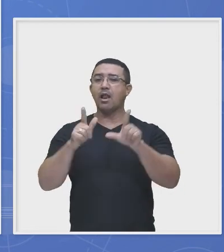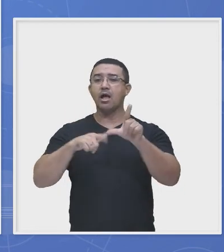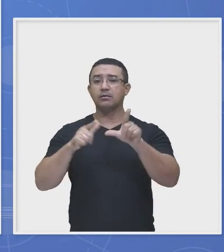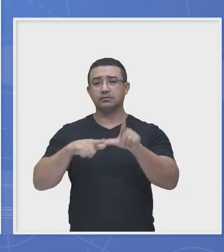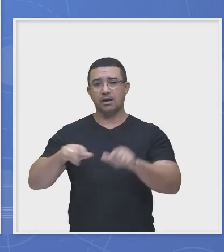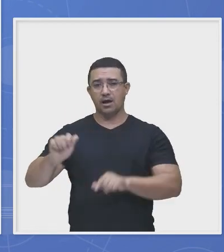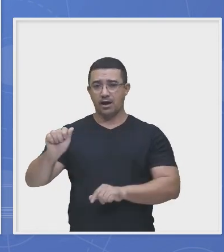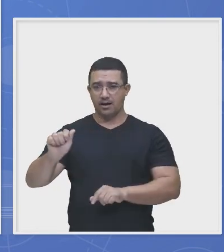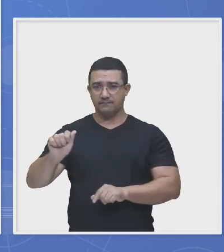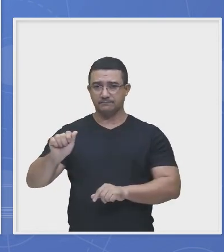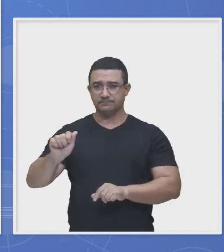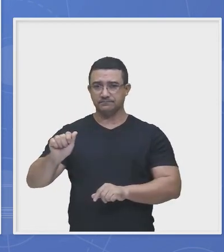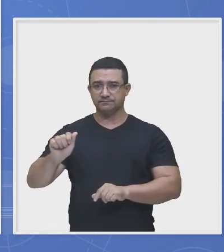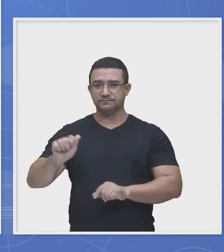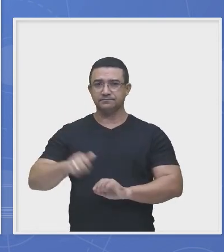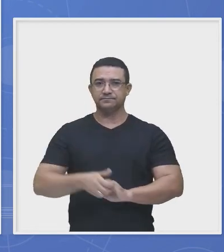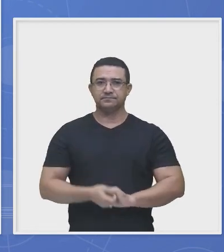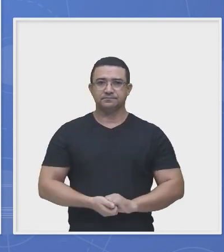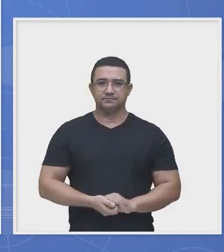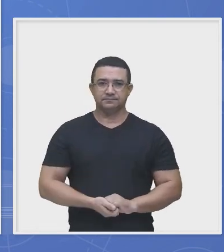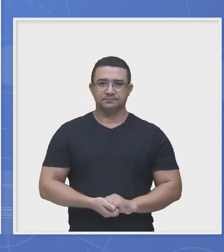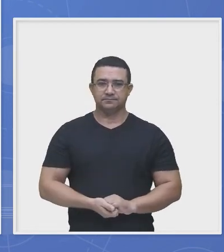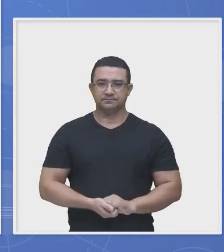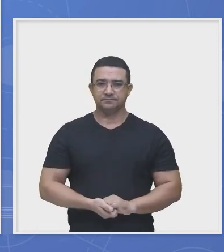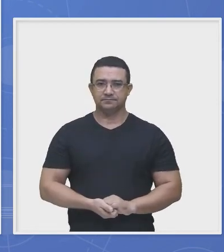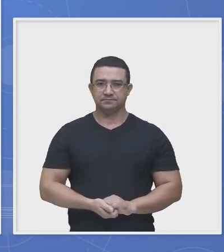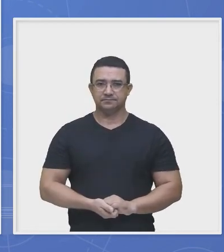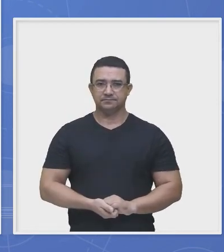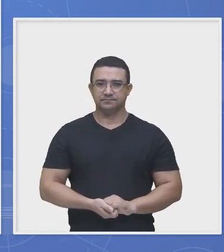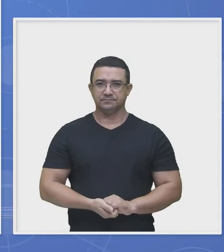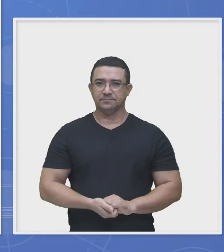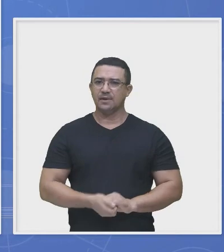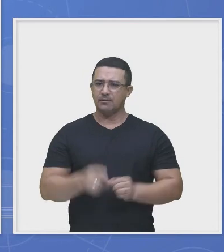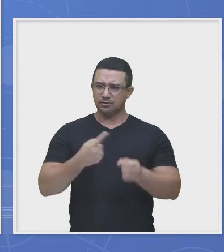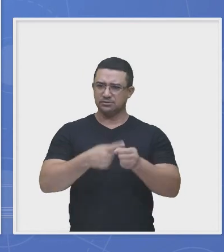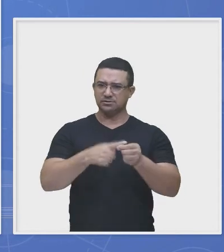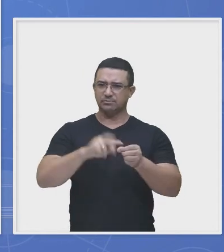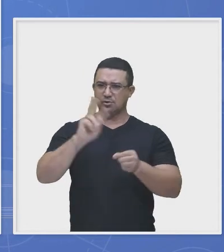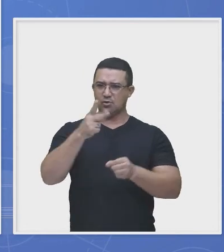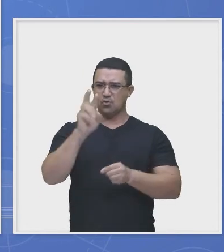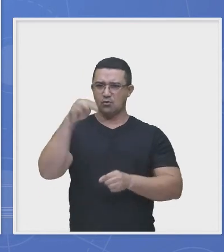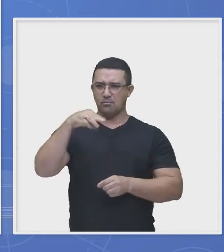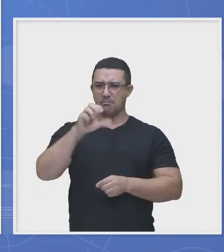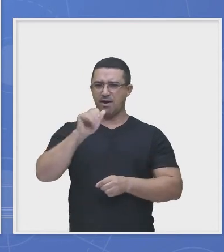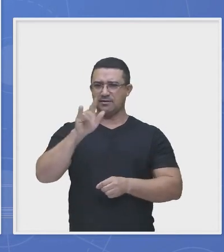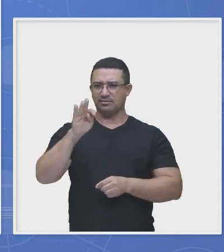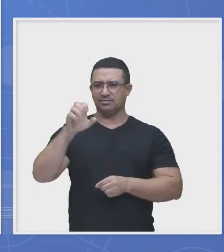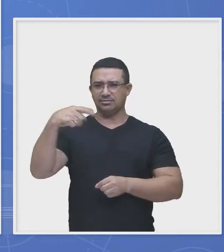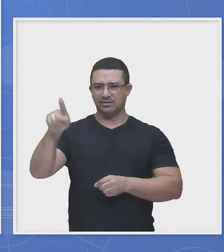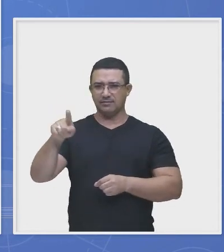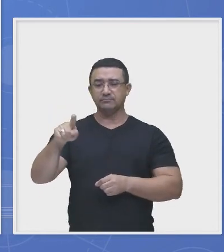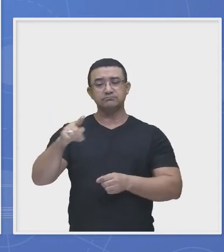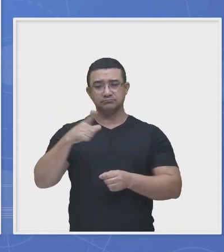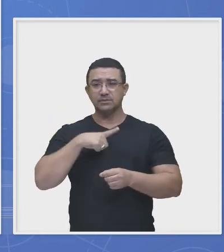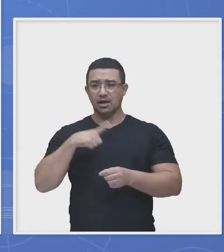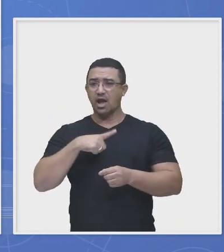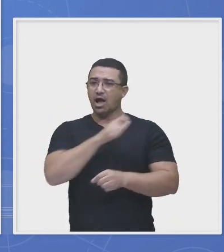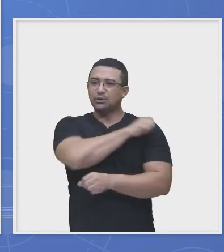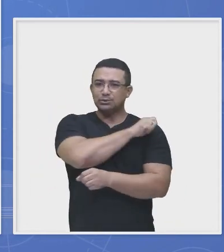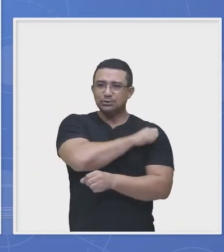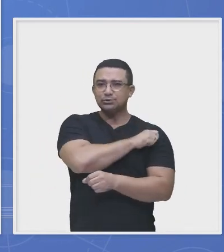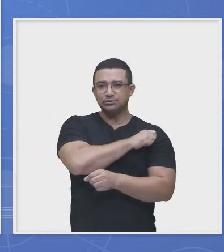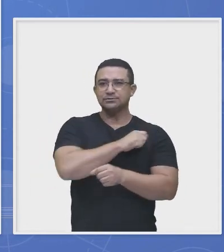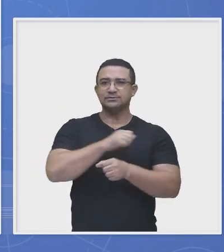correta é a letra A. Ela é lá do 7 de Humaitá. Olha que bacana. Então temos nossos alunos tanto da capital quanto do